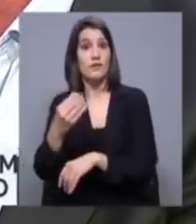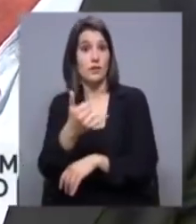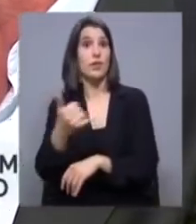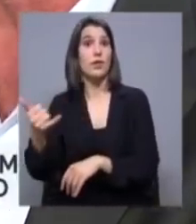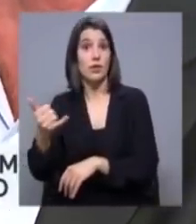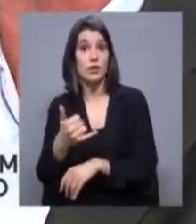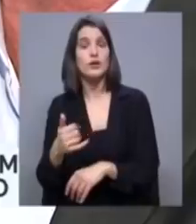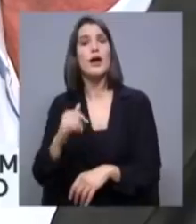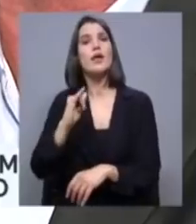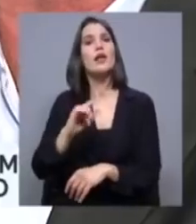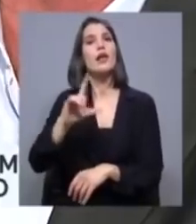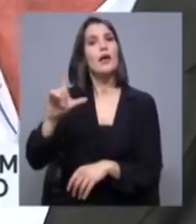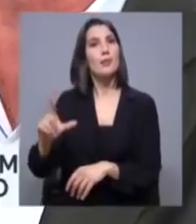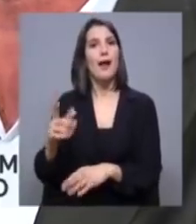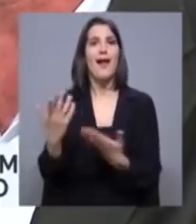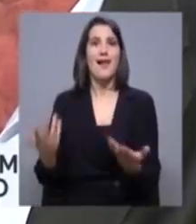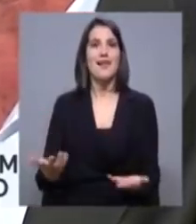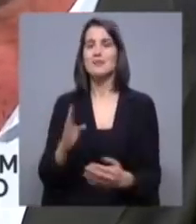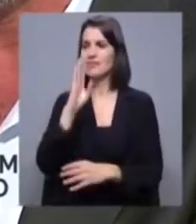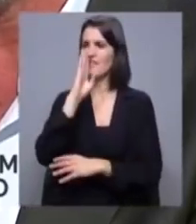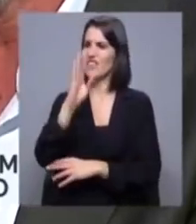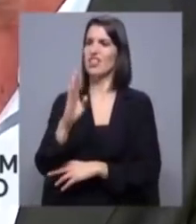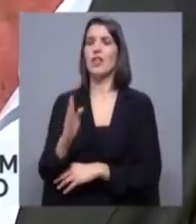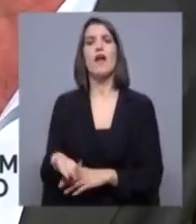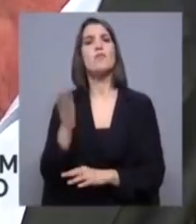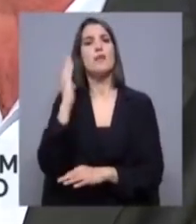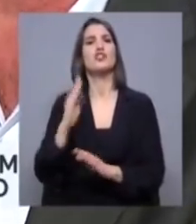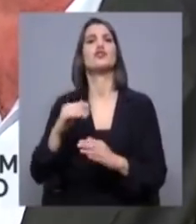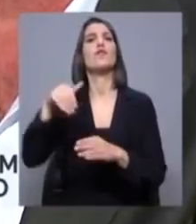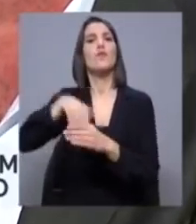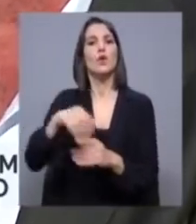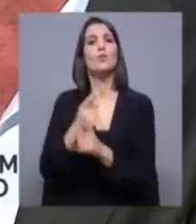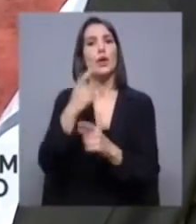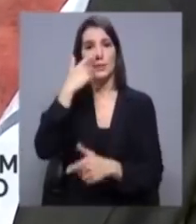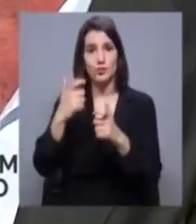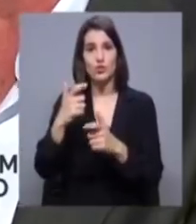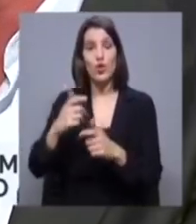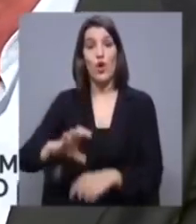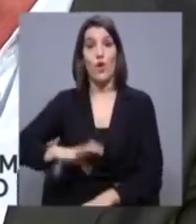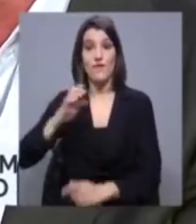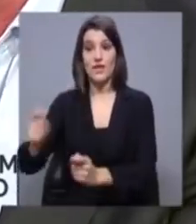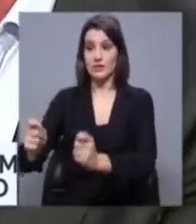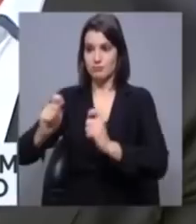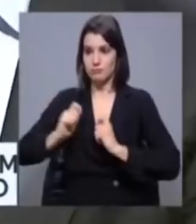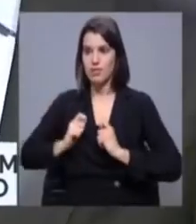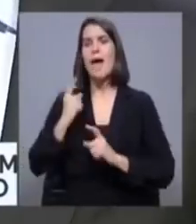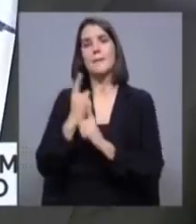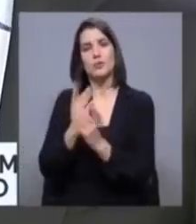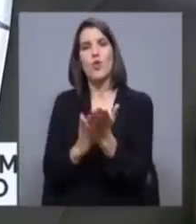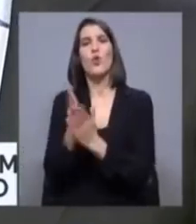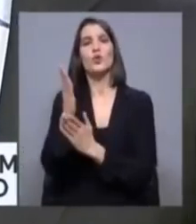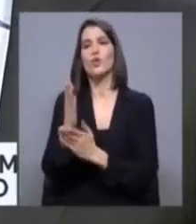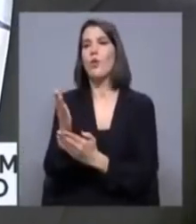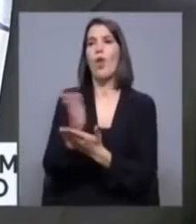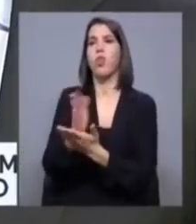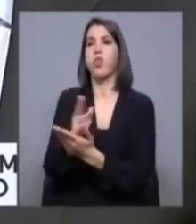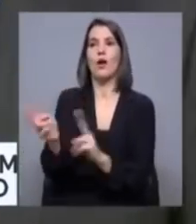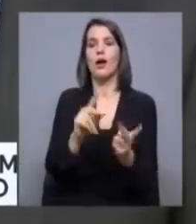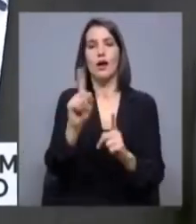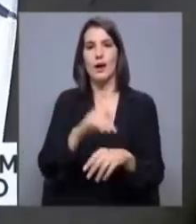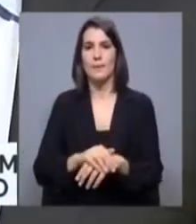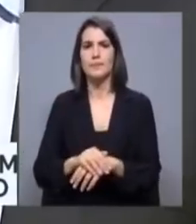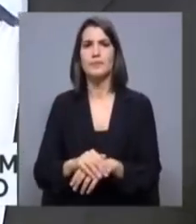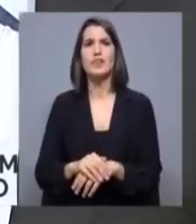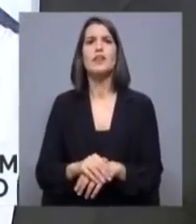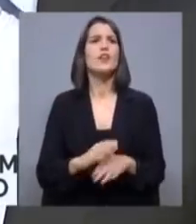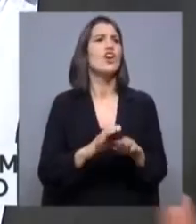22 em seguida liberado ele tem mais fidelidade voto porque pastores de Vitória na sua confiança já chega não é confiável